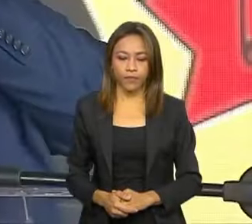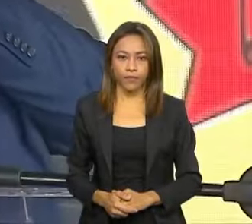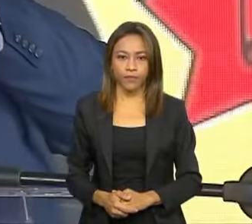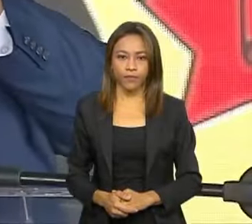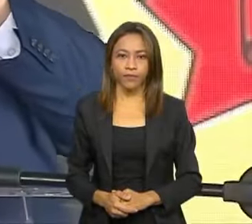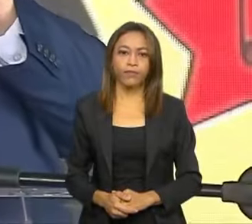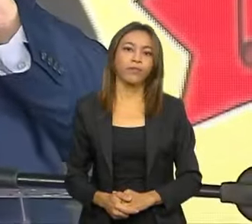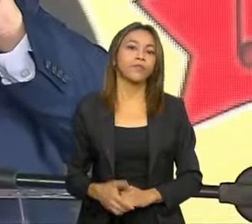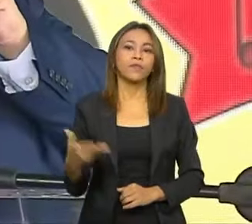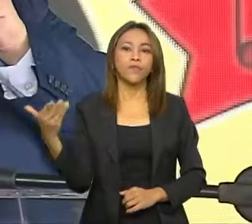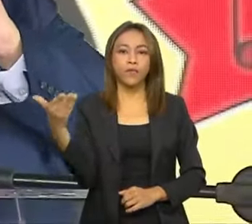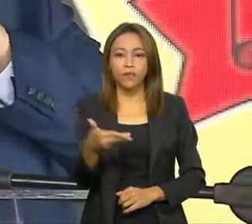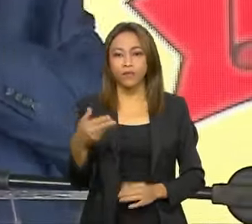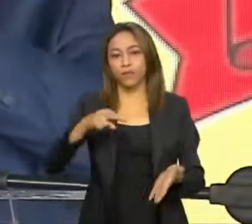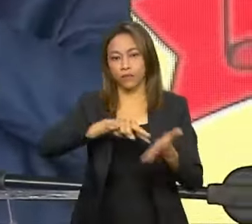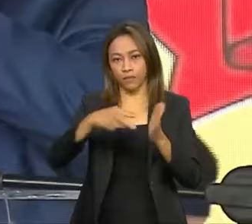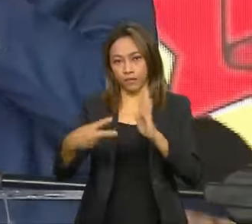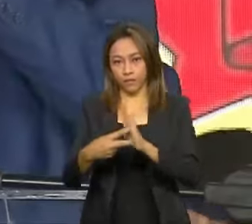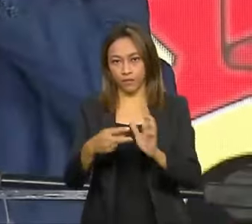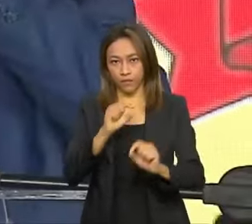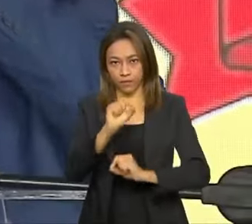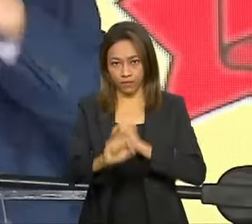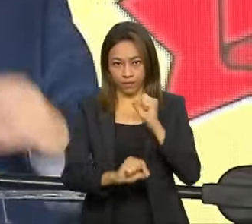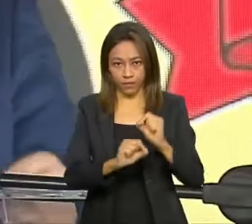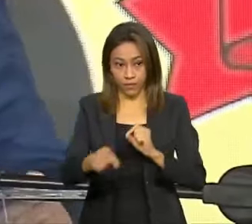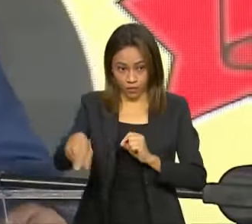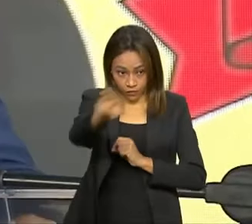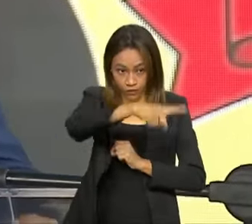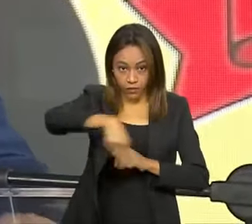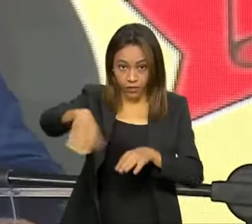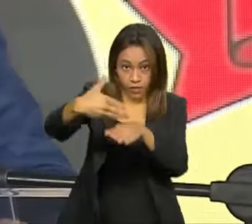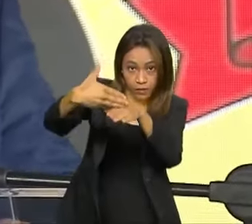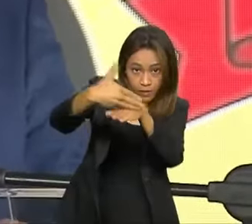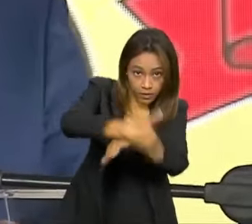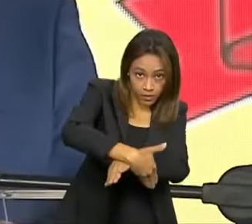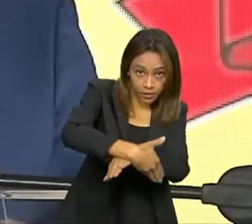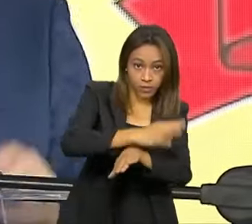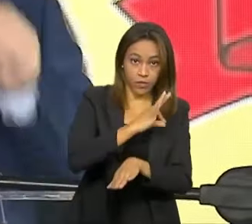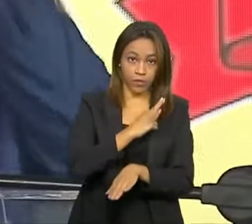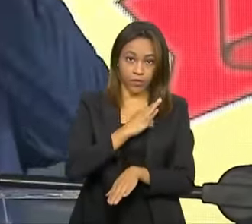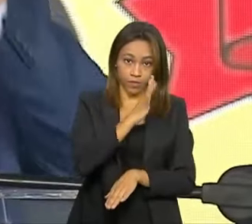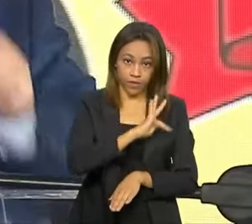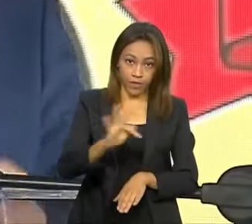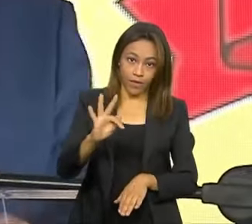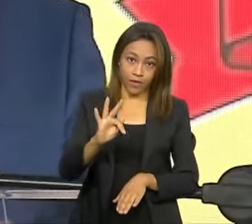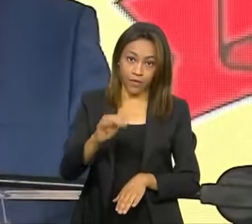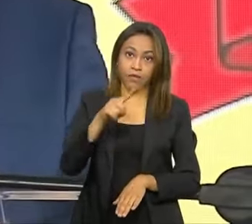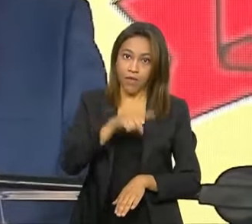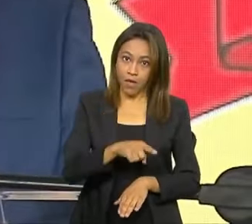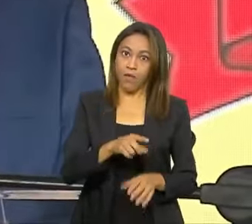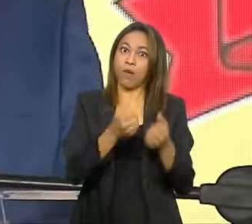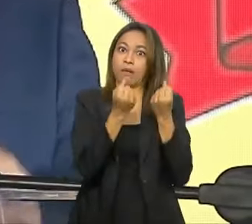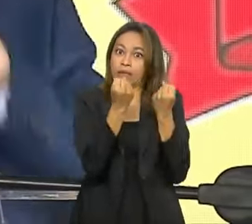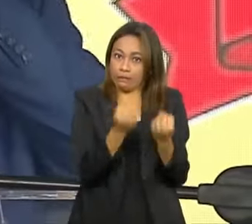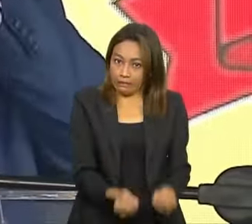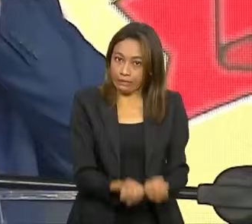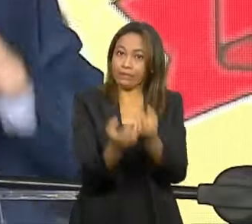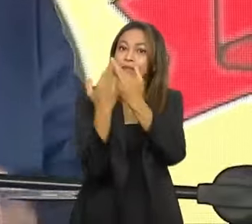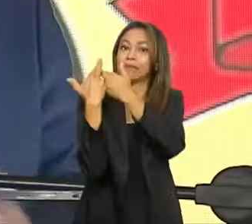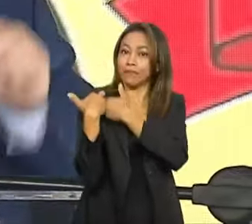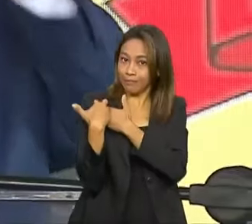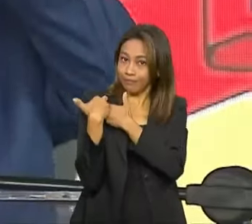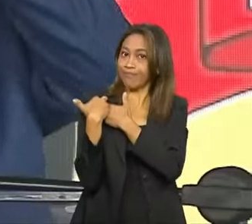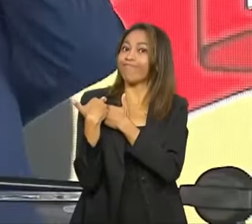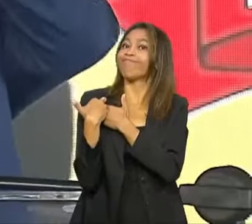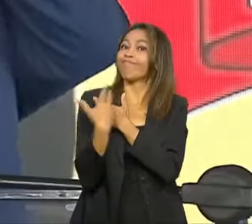O que significa, aos que agora ingressam, não um bônus, mas um ônus. As senhoras e os